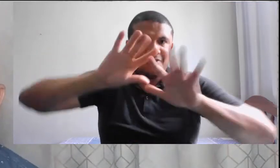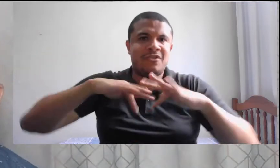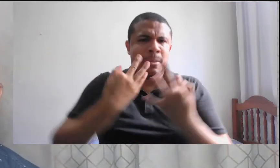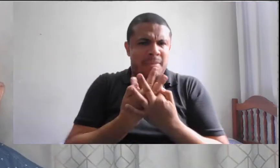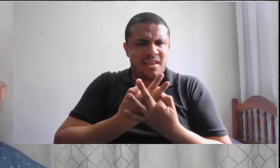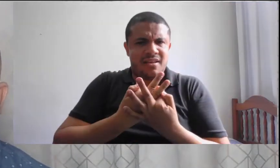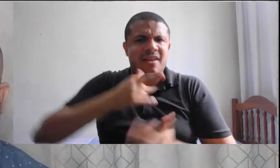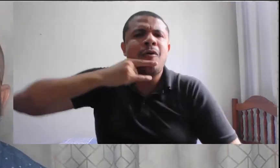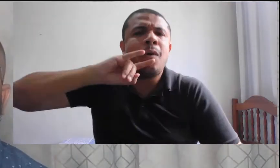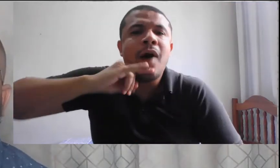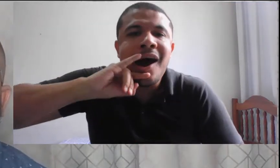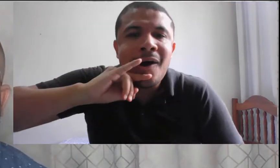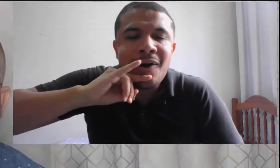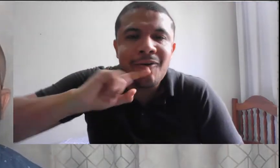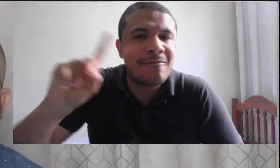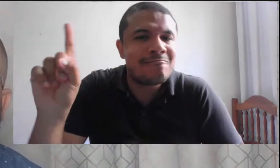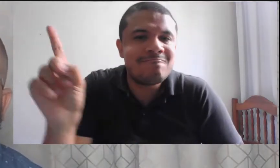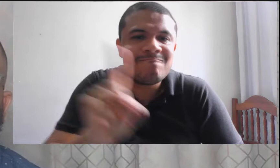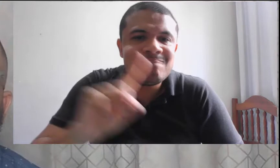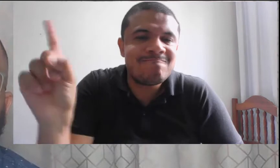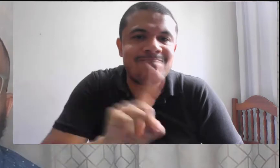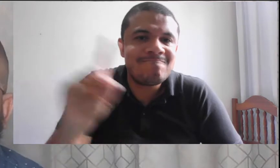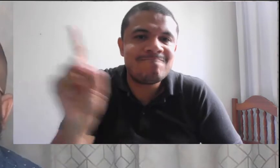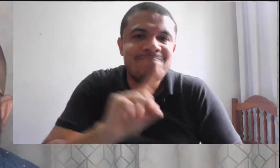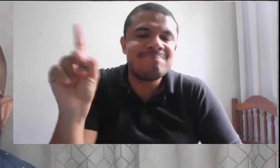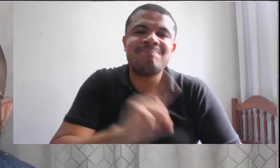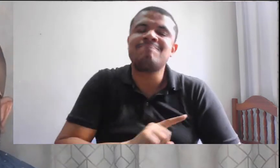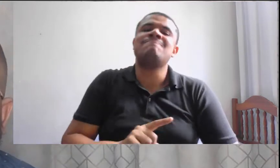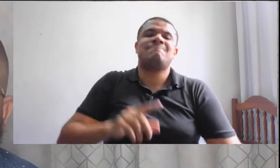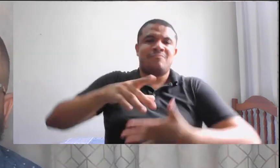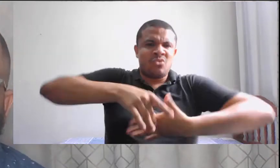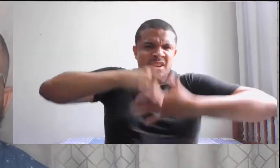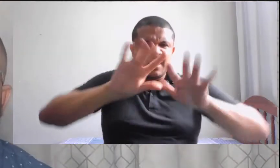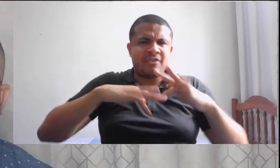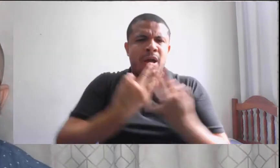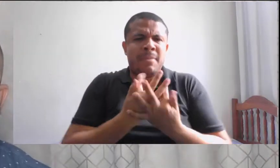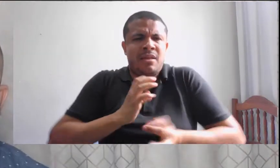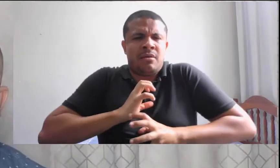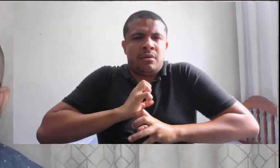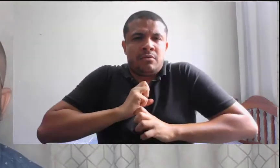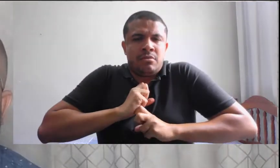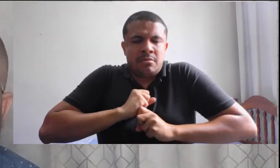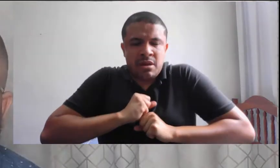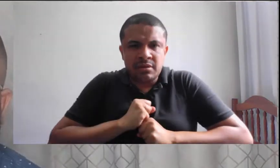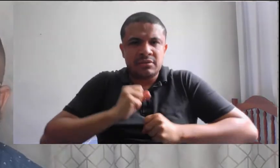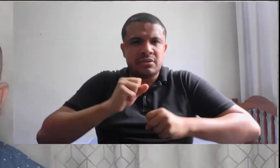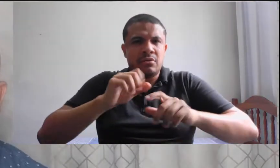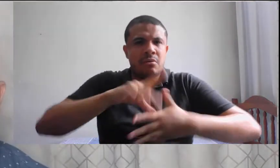vida. Quem deveria governar o nosso lar não eram mais as depressões, não eram mais o